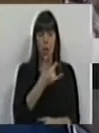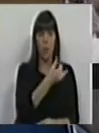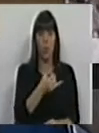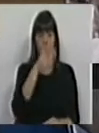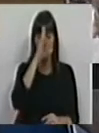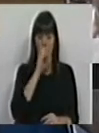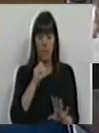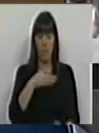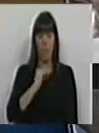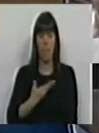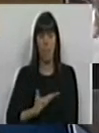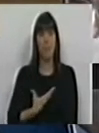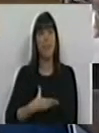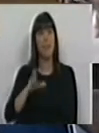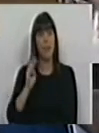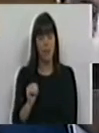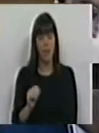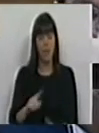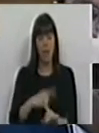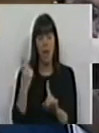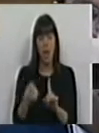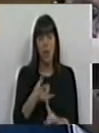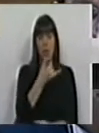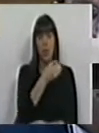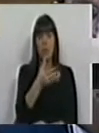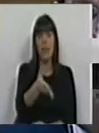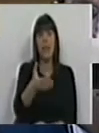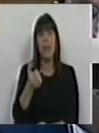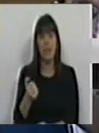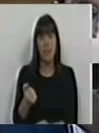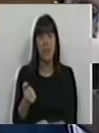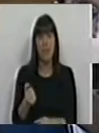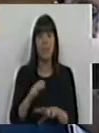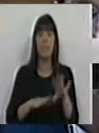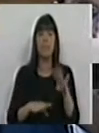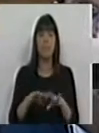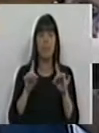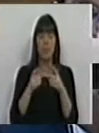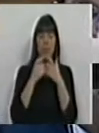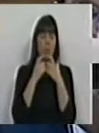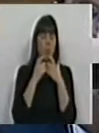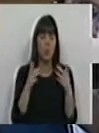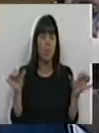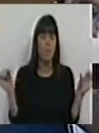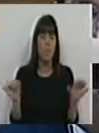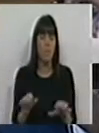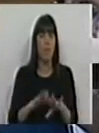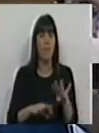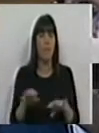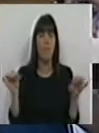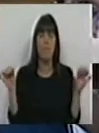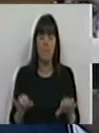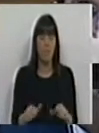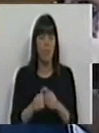2000, o governo do PSD-CDS, no ano de 2015, fez tudo mal